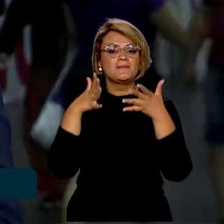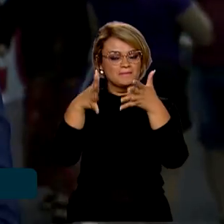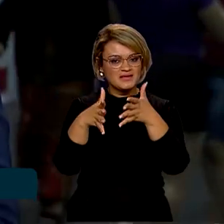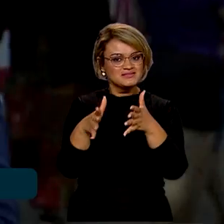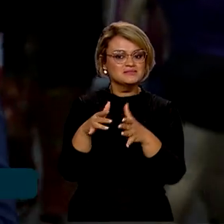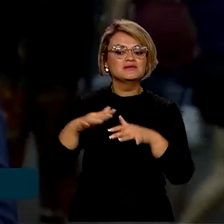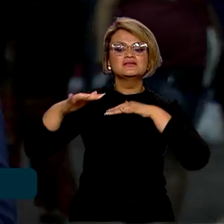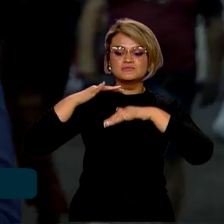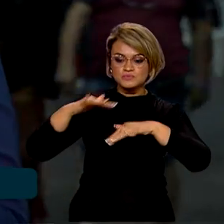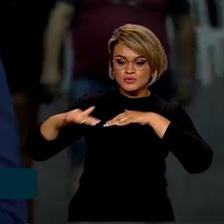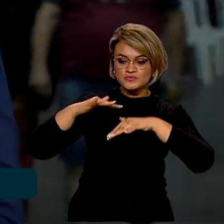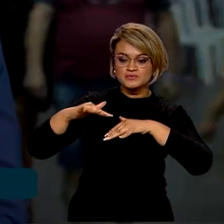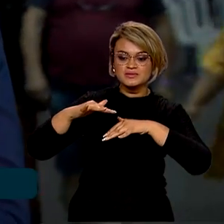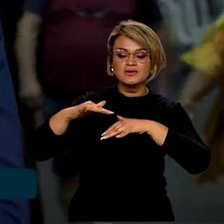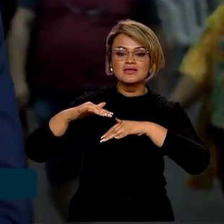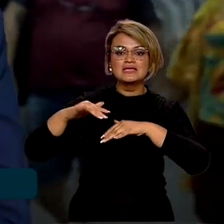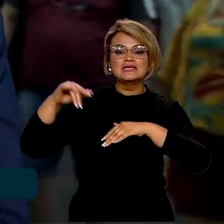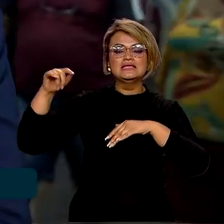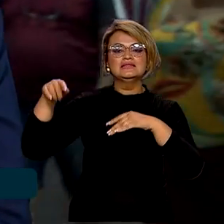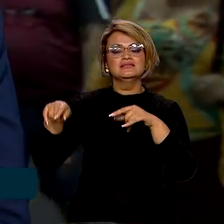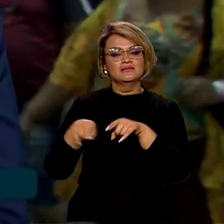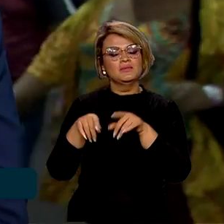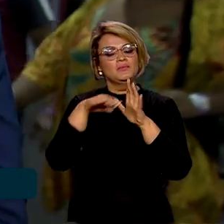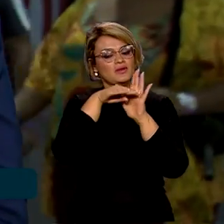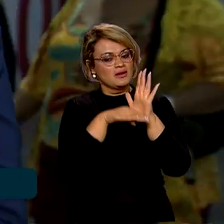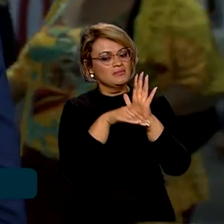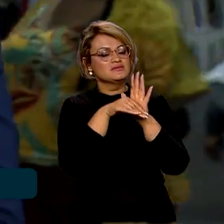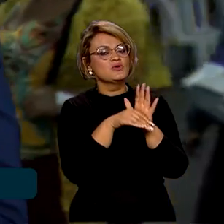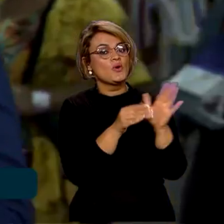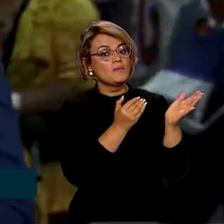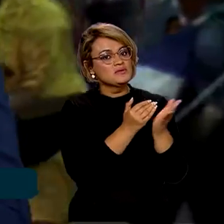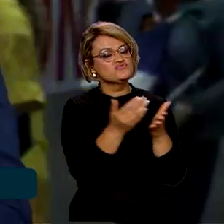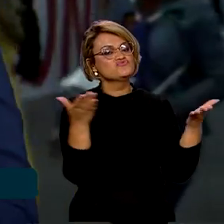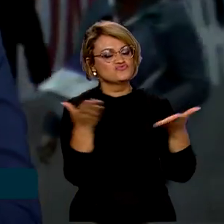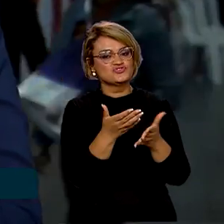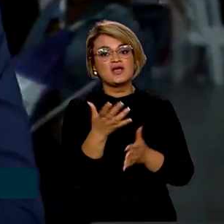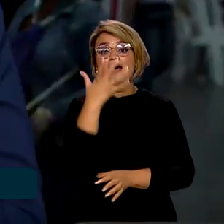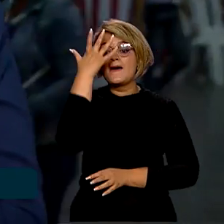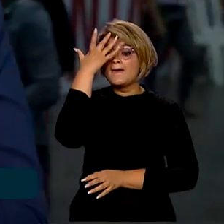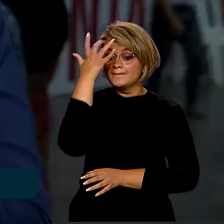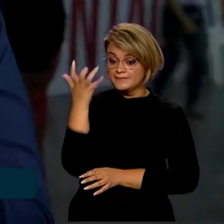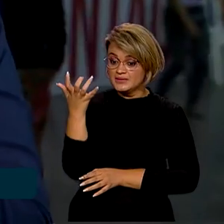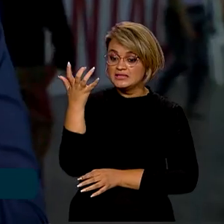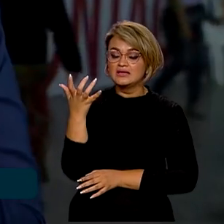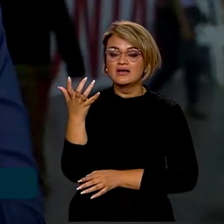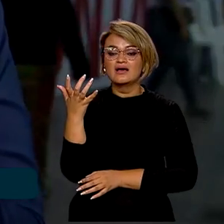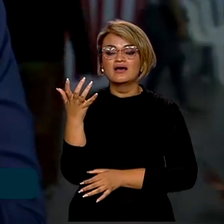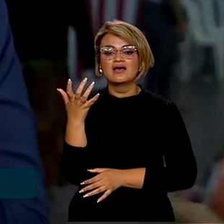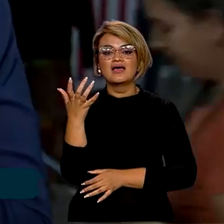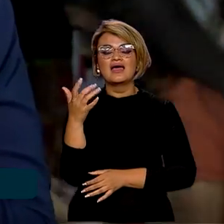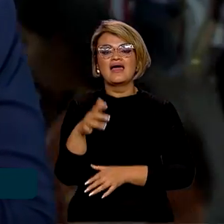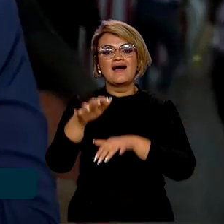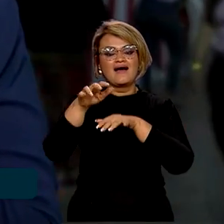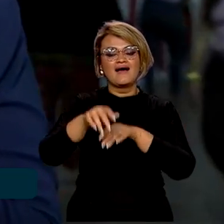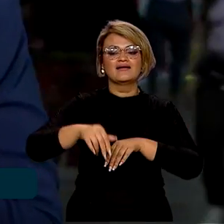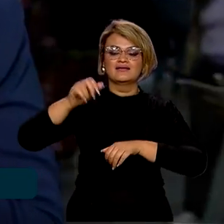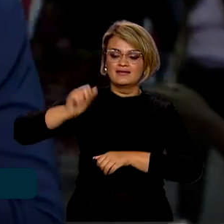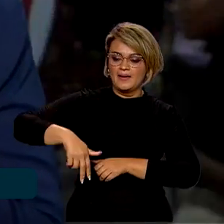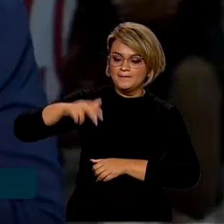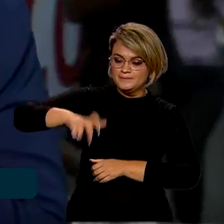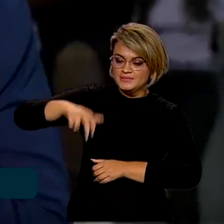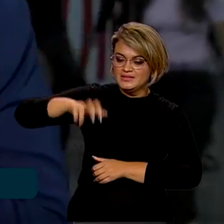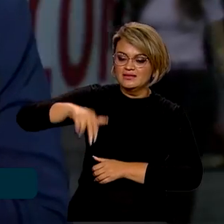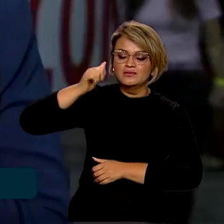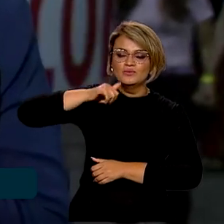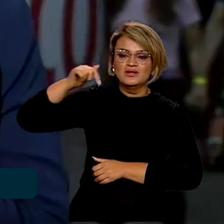das Margaridas. E a programação já começou hoje. Amanhã é a tradicional caminhada aqui dessas